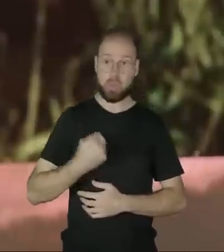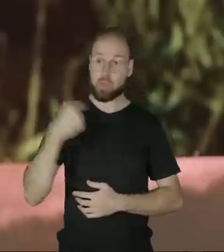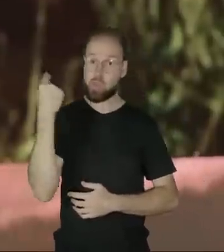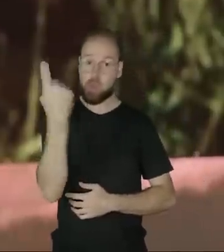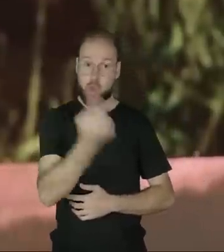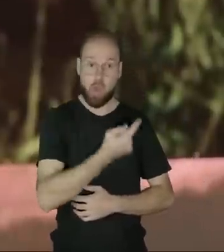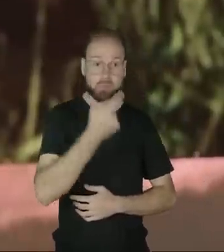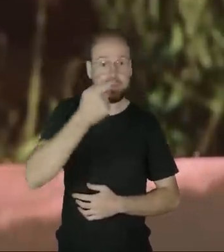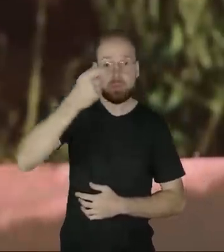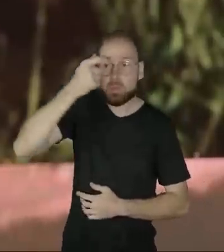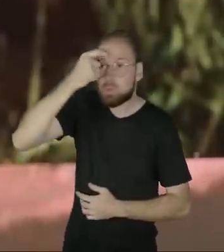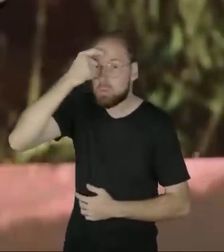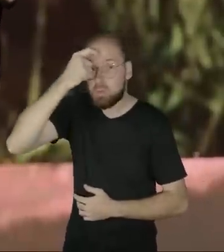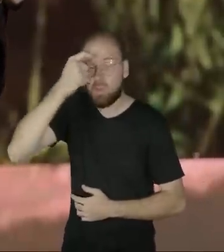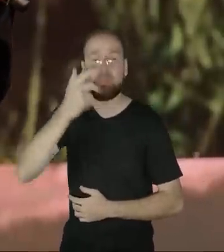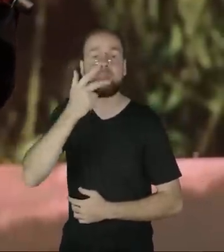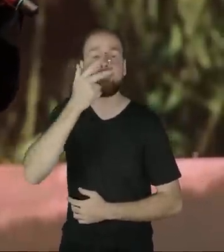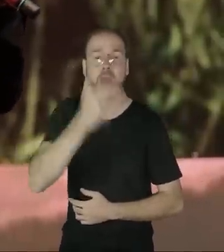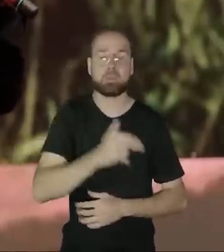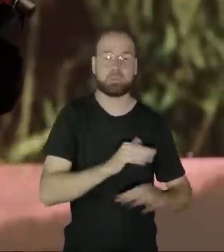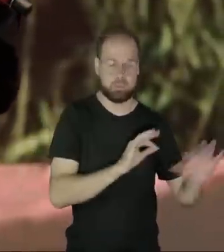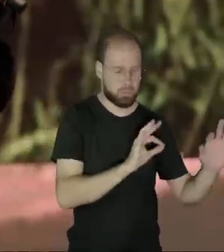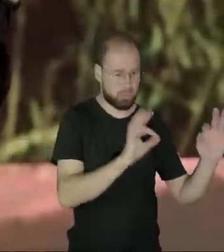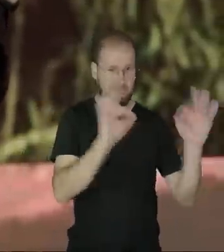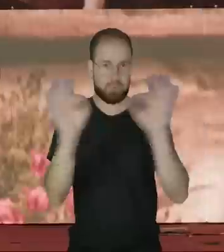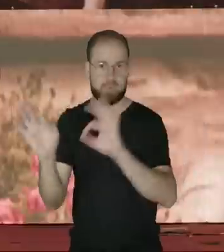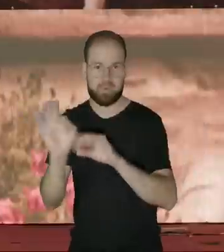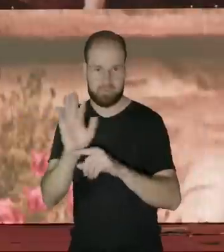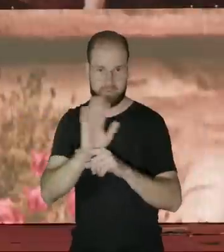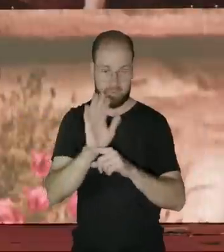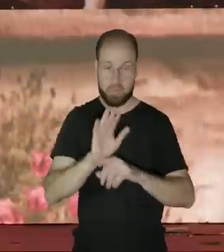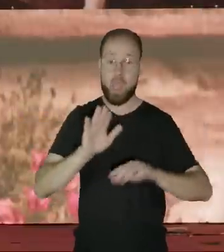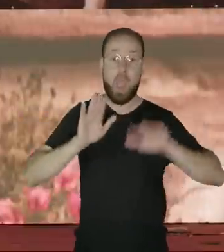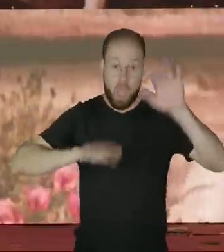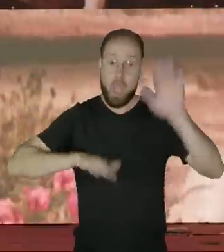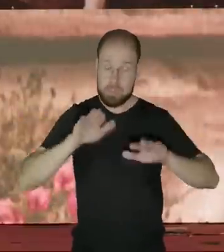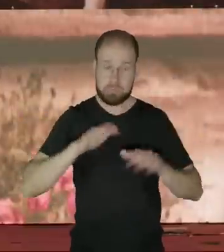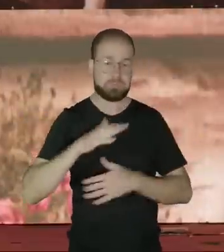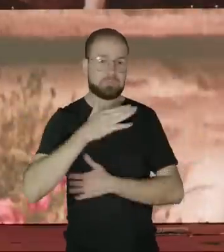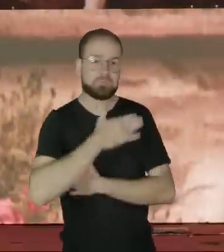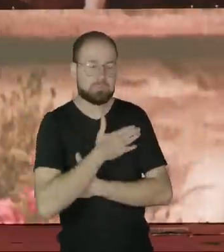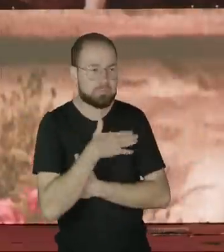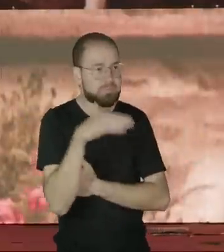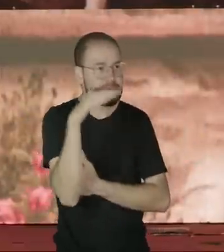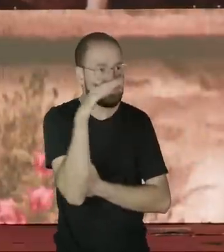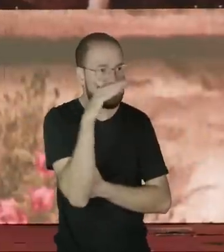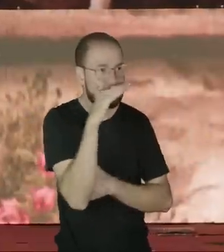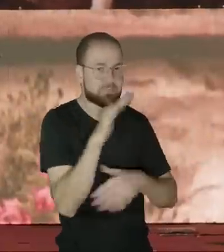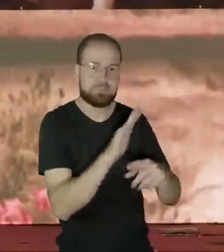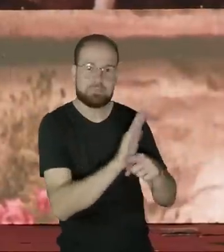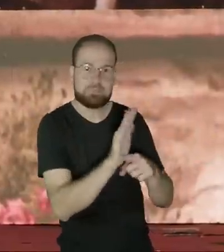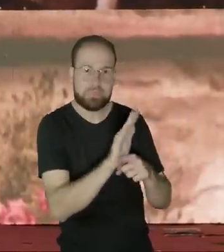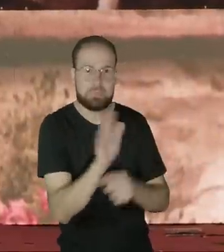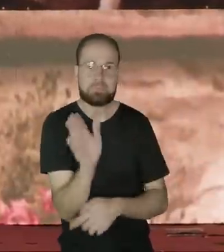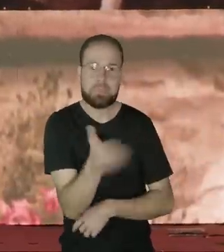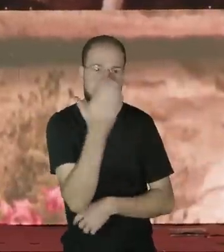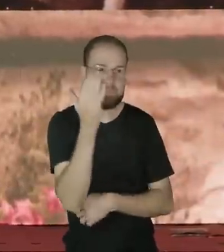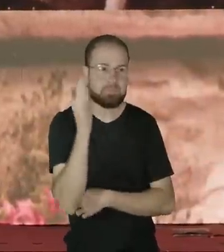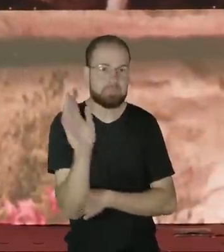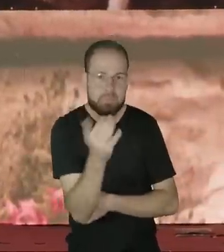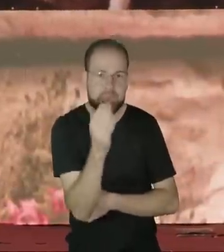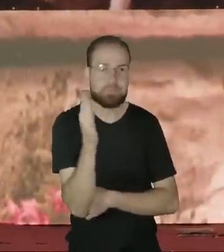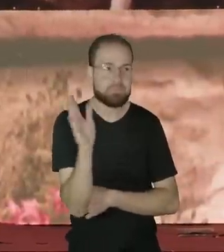filme. Às vezes nós gostamos de algum filme e assistimos ele 2, 3, 4, 5